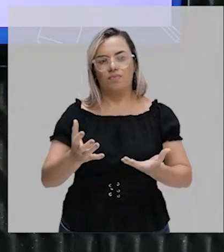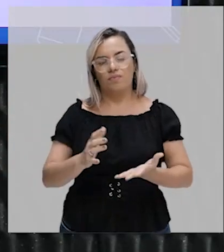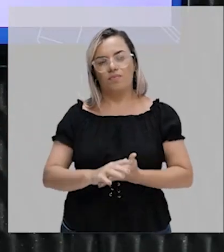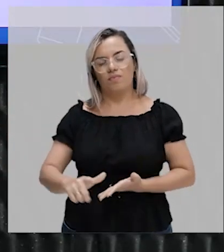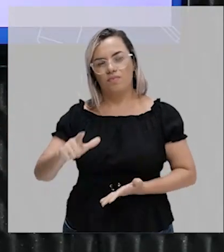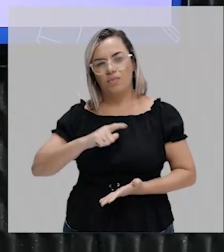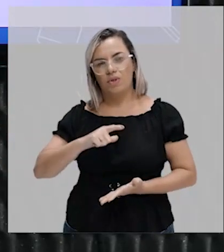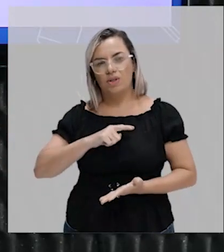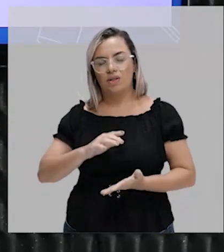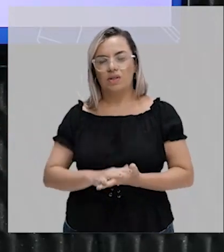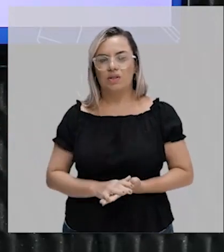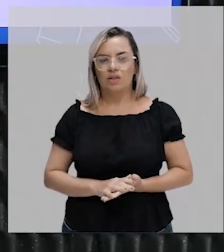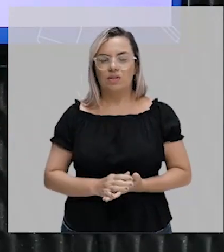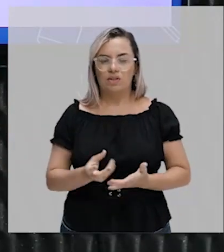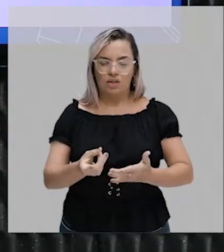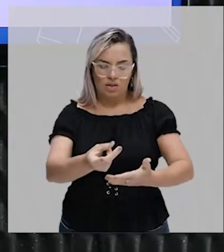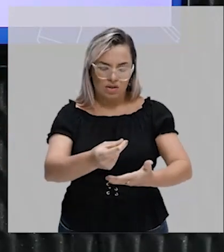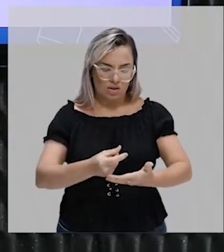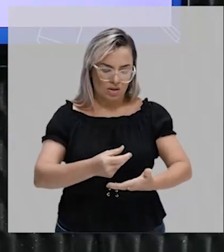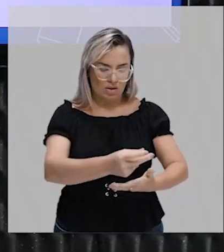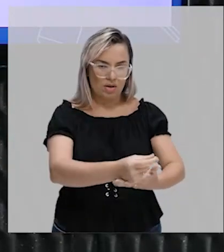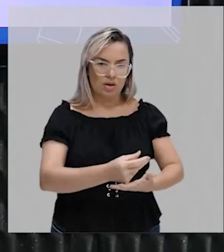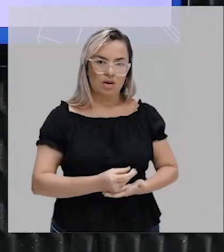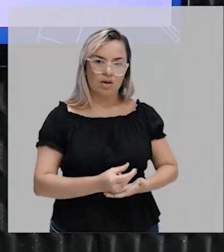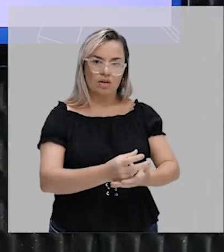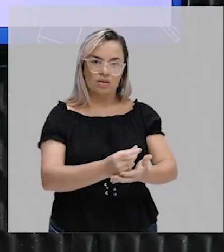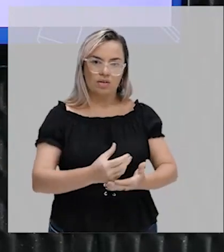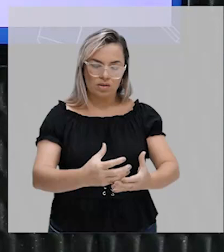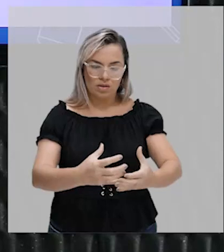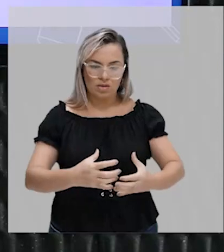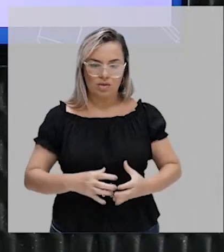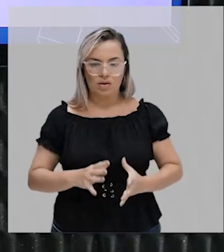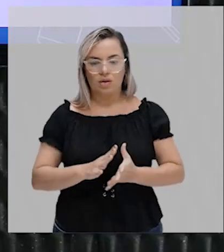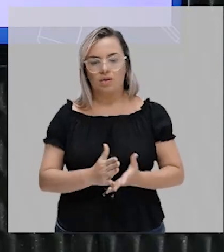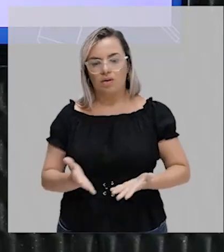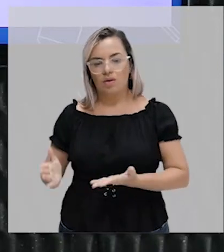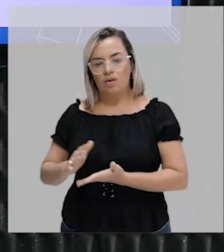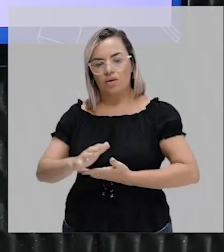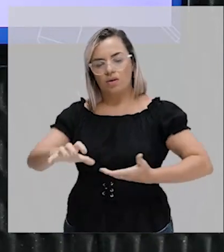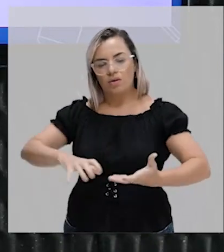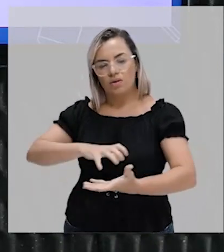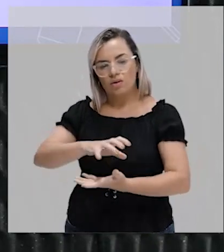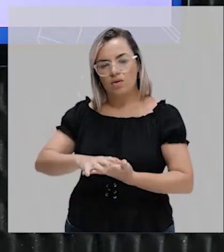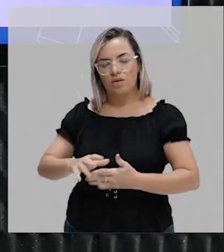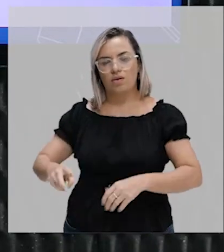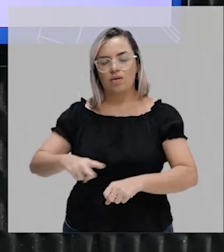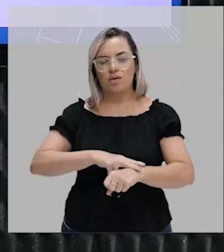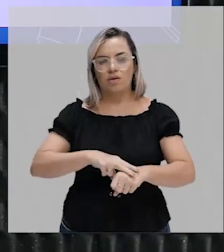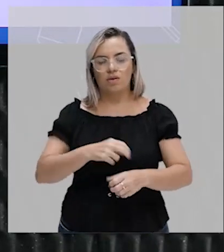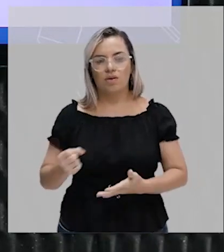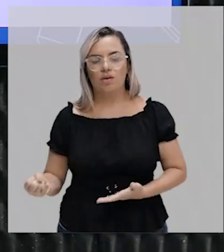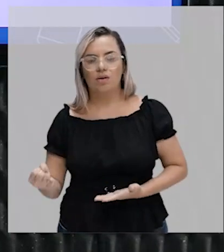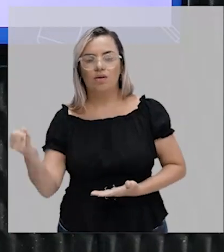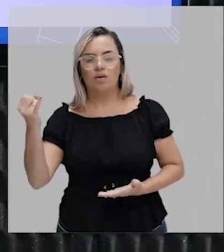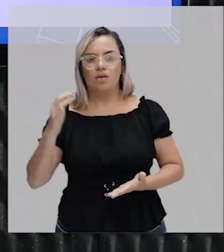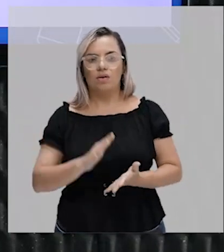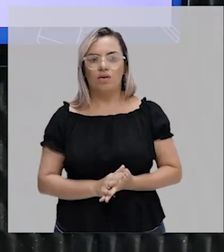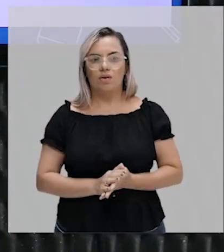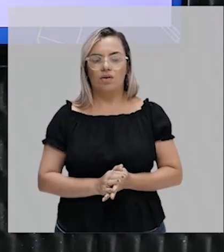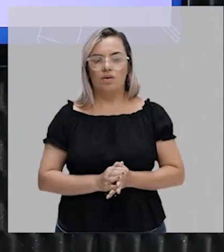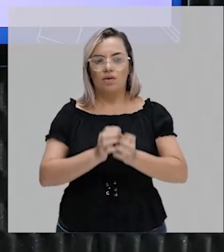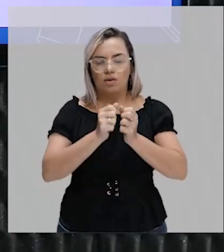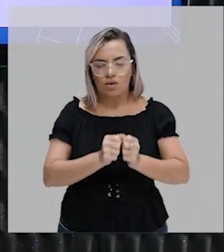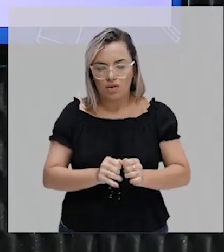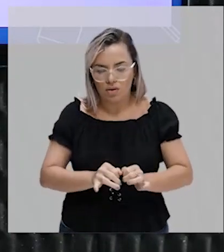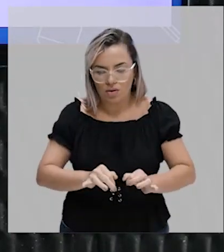um retorno financeiro. Então, a Revolução Verde, galera, ela vai ter um papel muito importante na